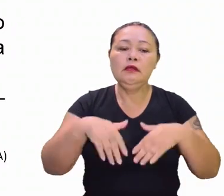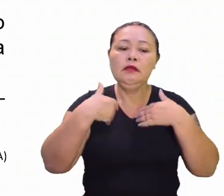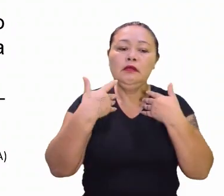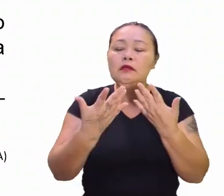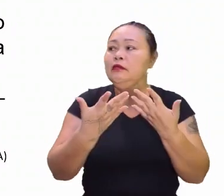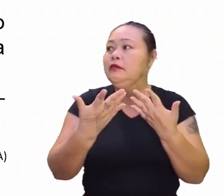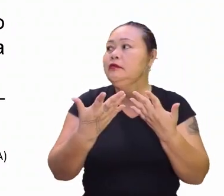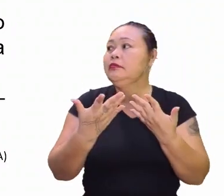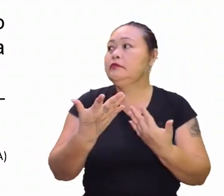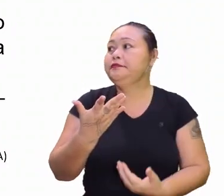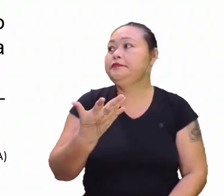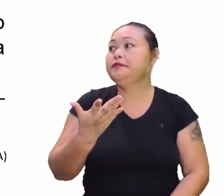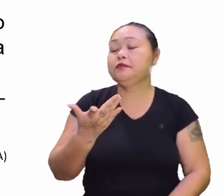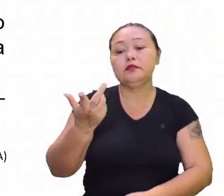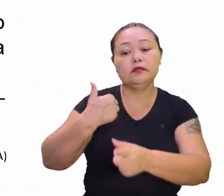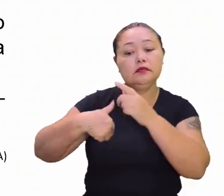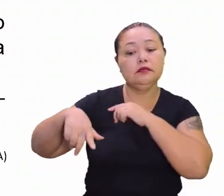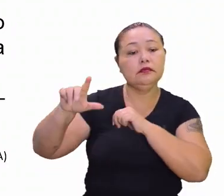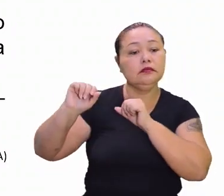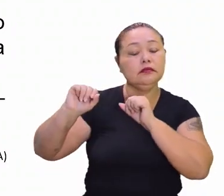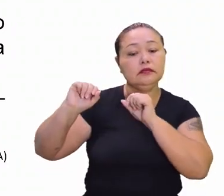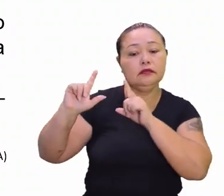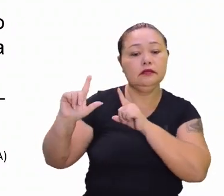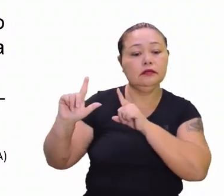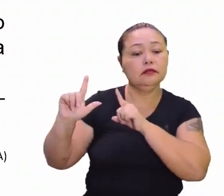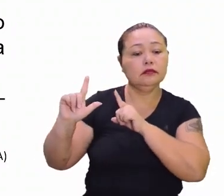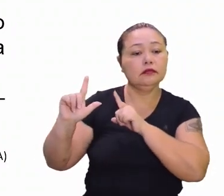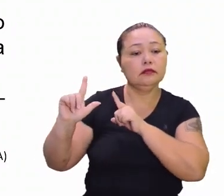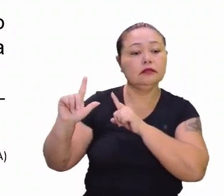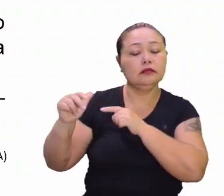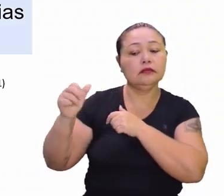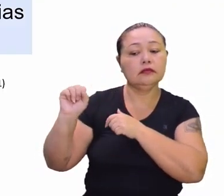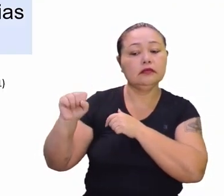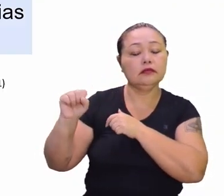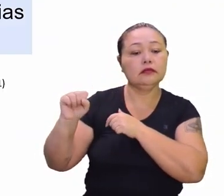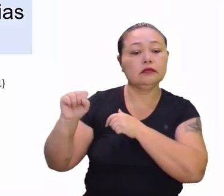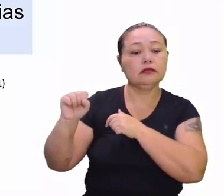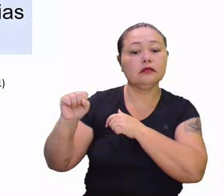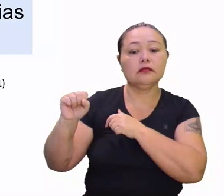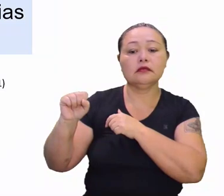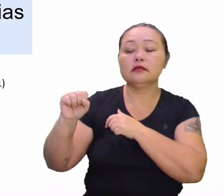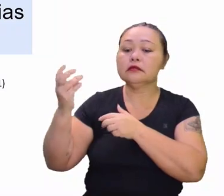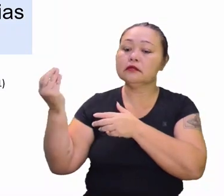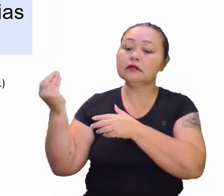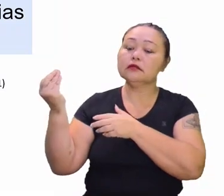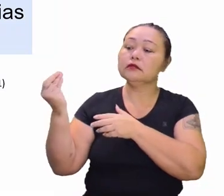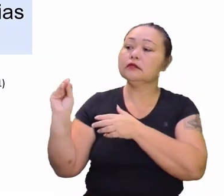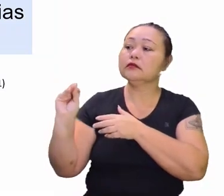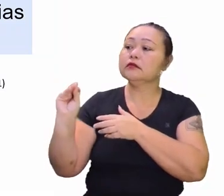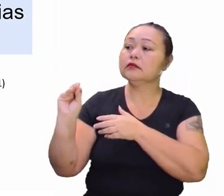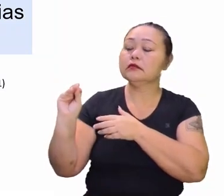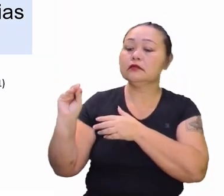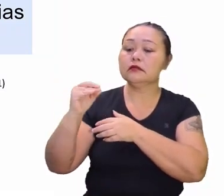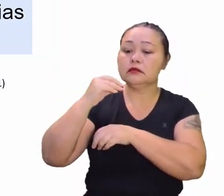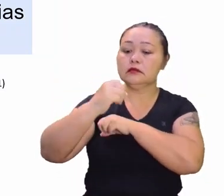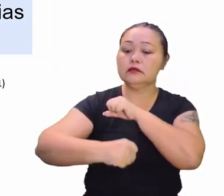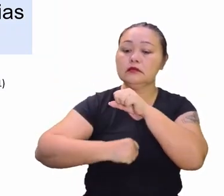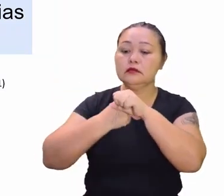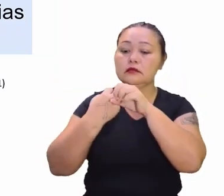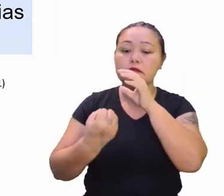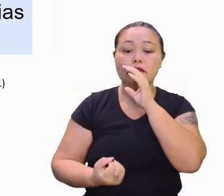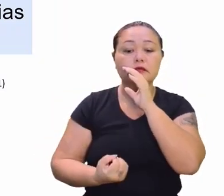Bem... E professor Jorge, pode voltar um pouquinho lá claro, sim, no slide anterior, para a gente colocar que o ano aí